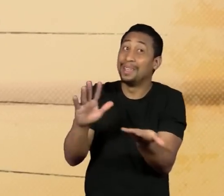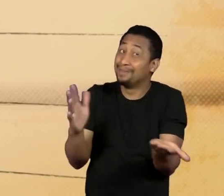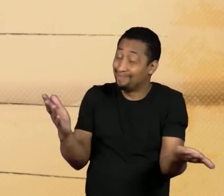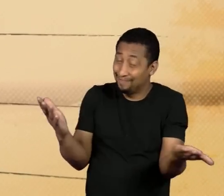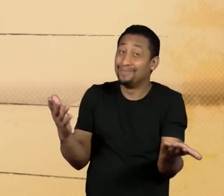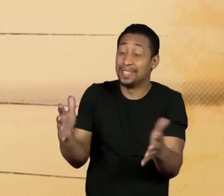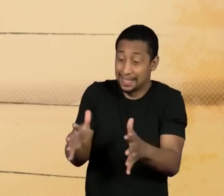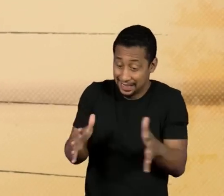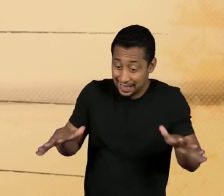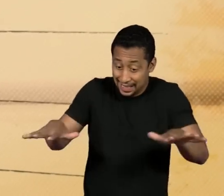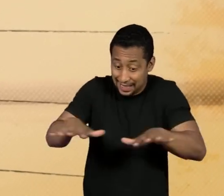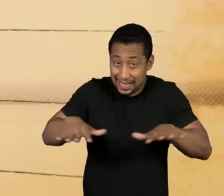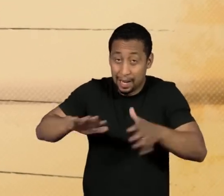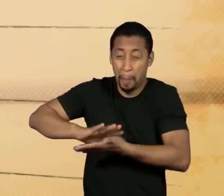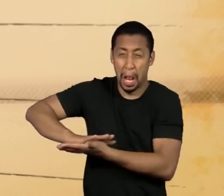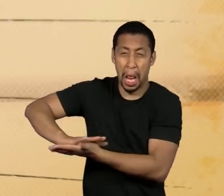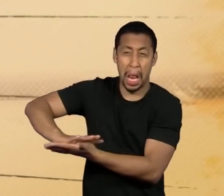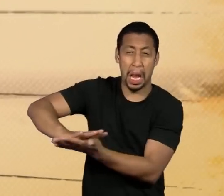estado.